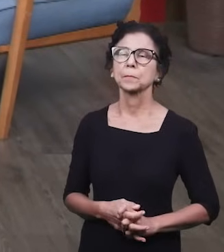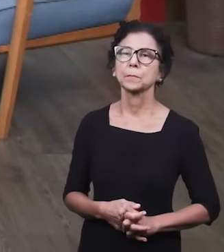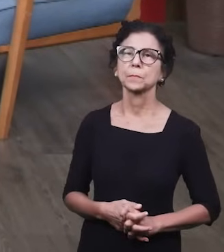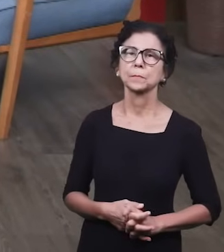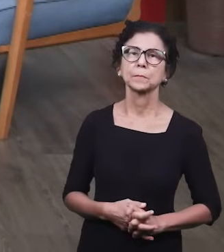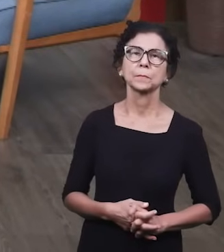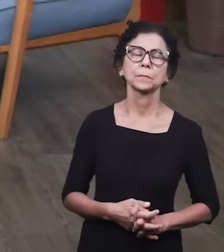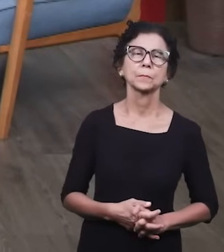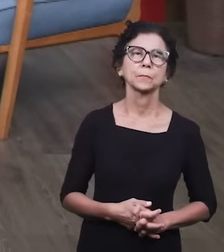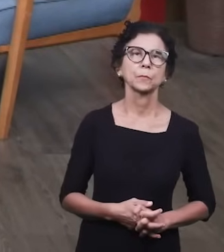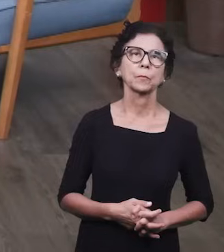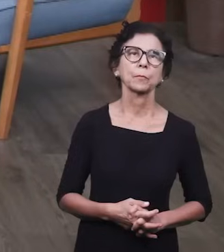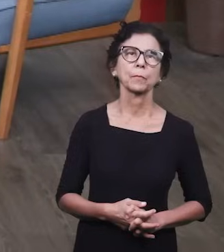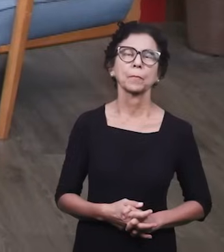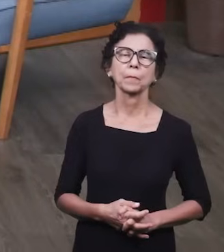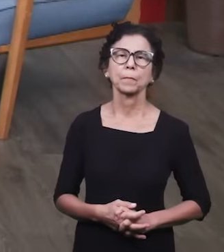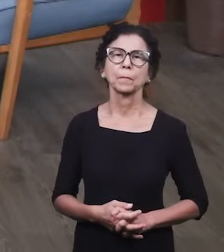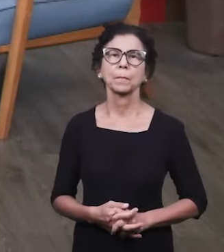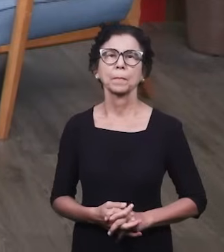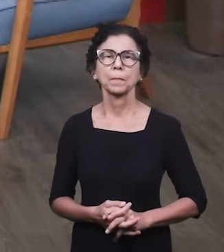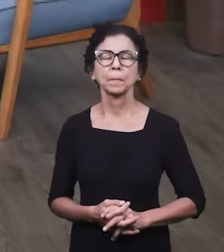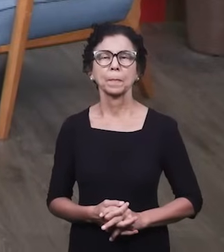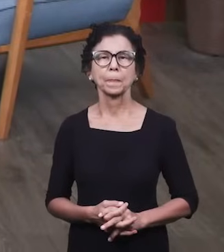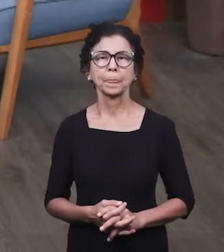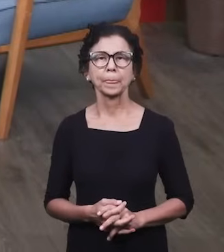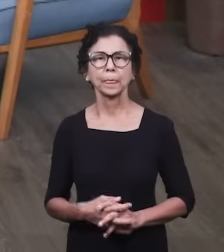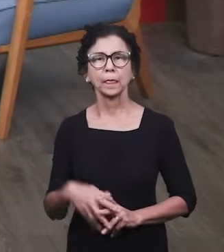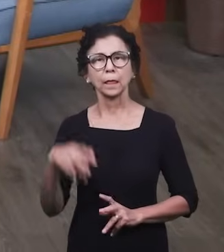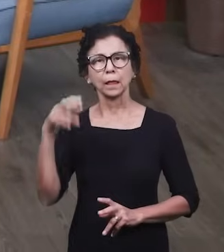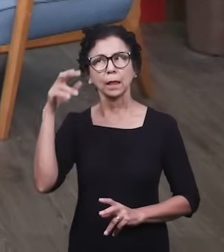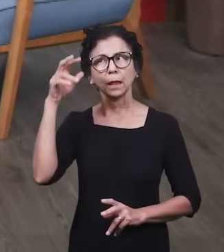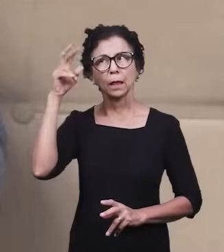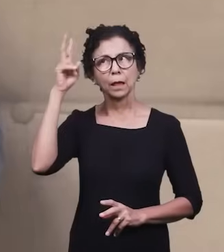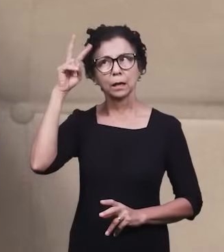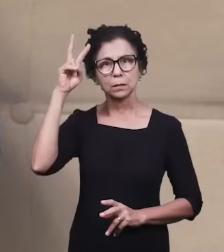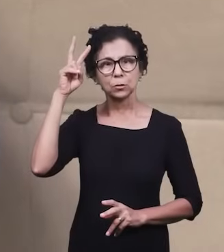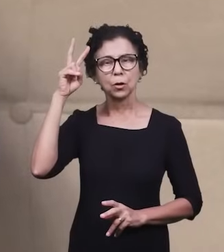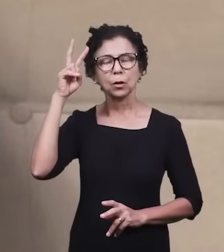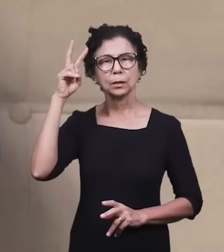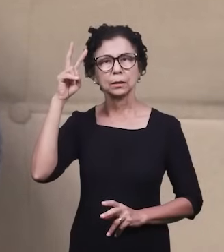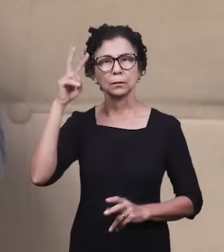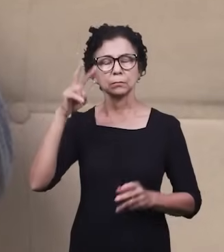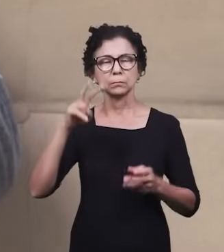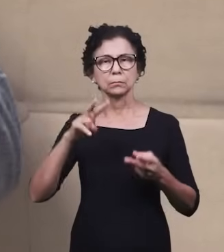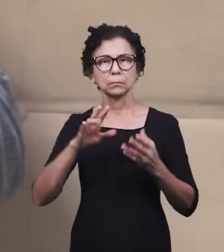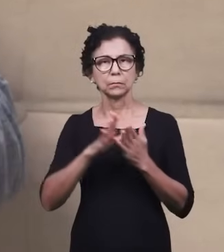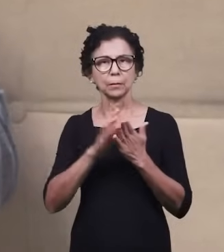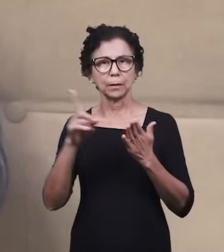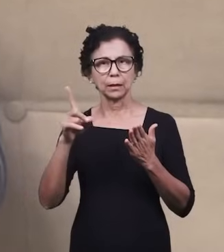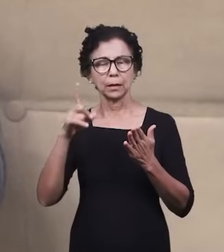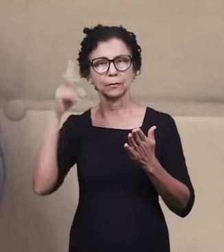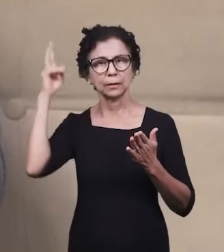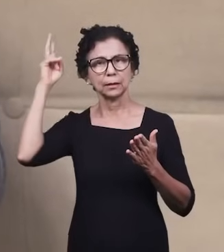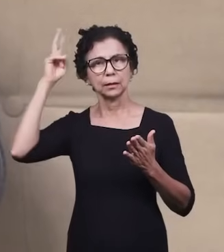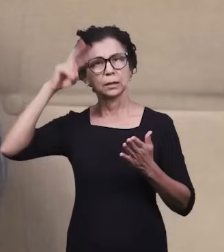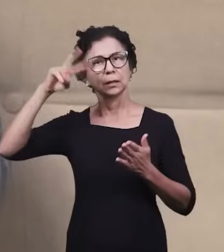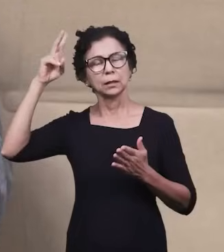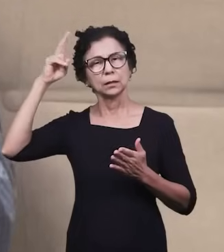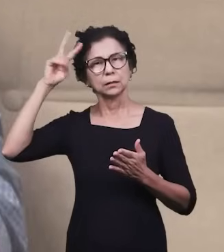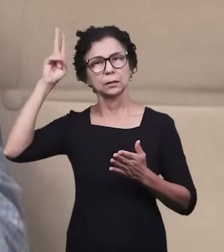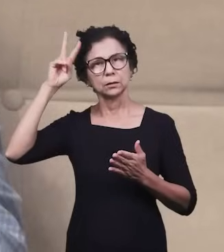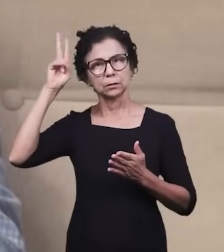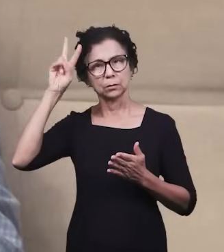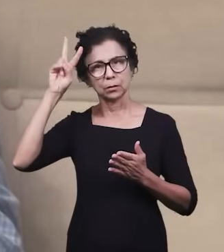o que é importante, é lógico que o histórico tem seu valor, mas o que é importante no projeto